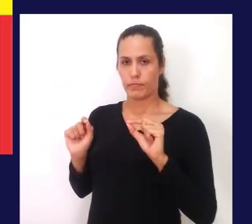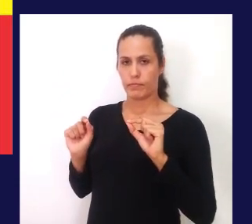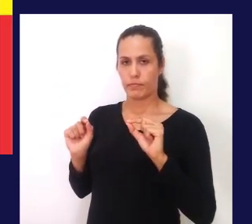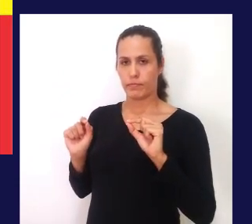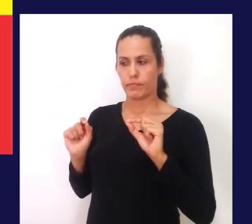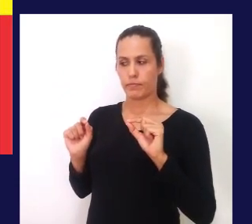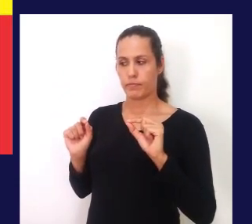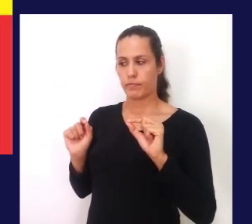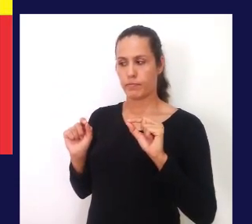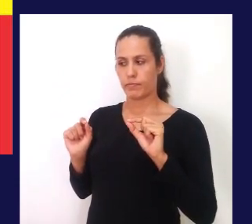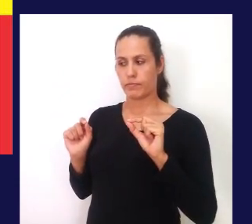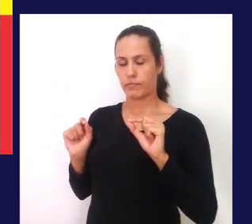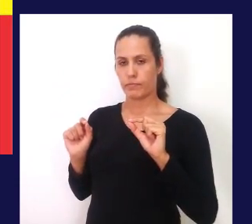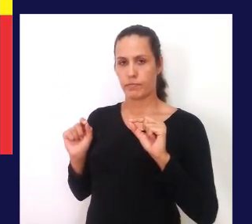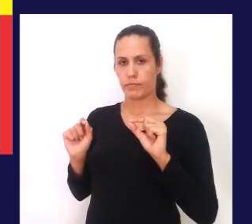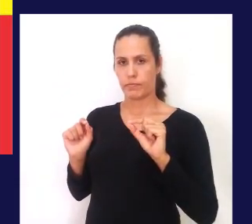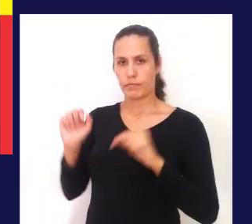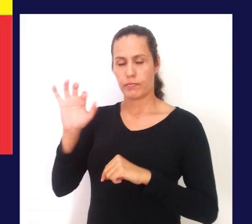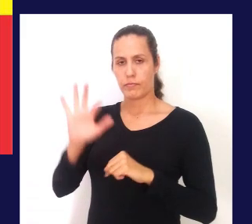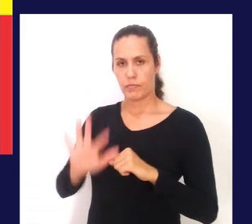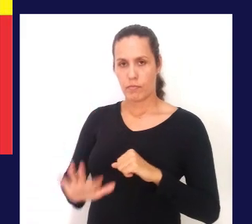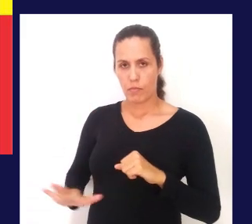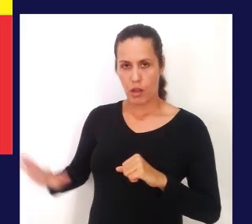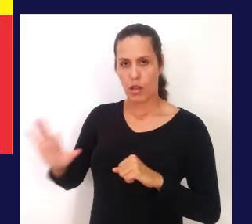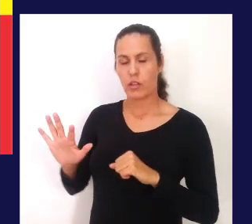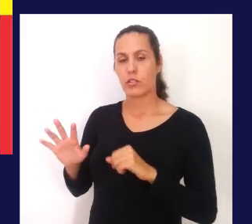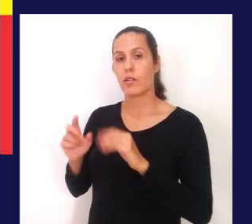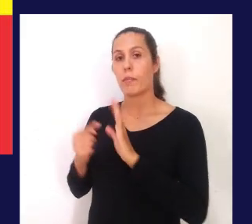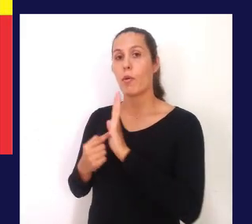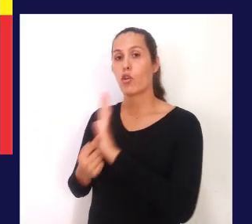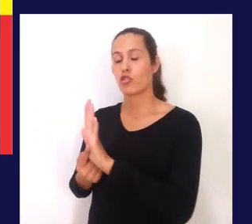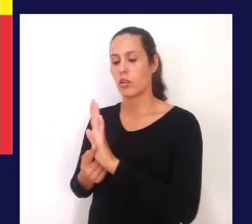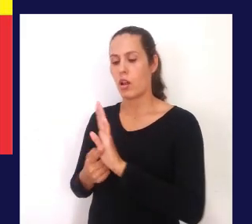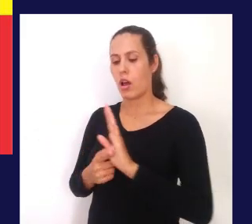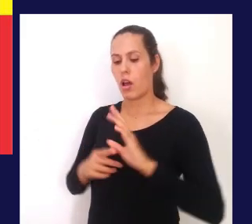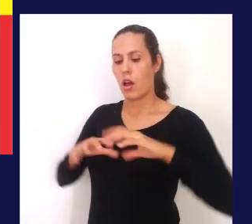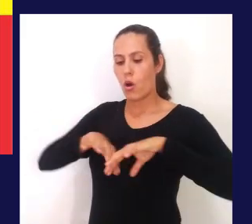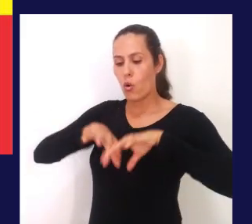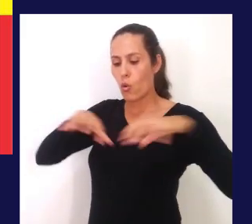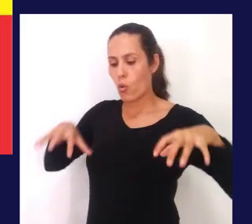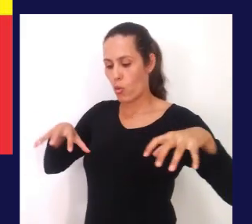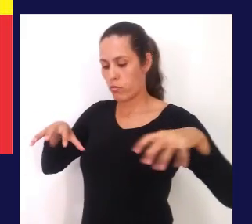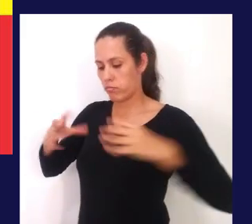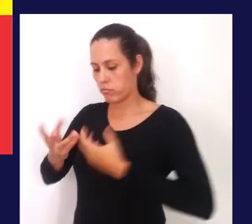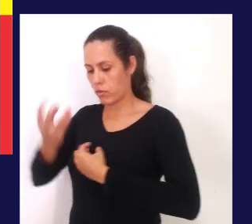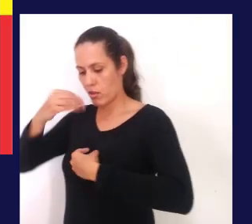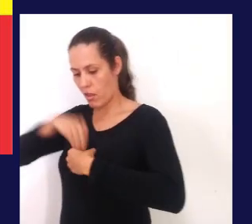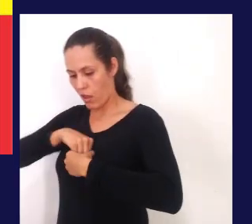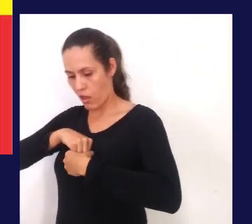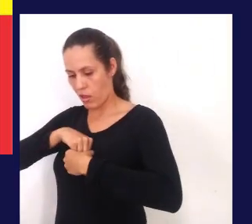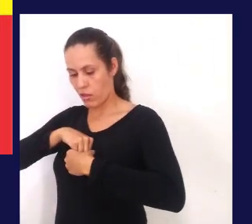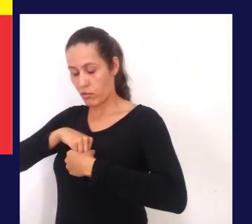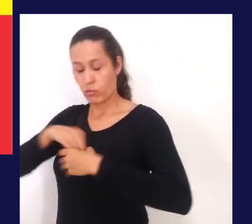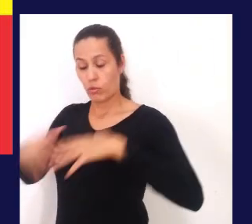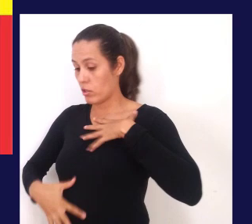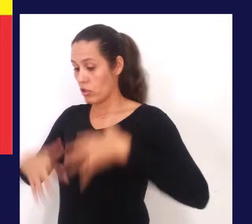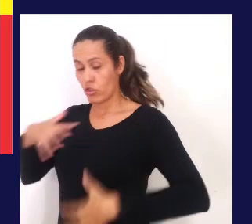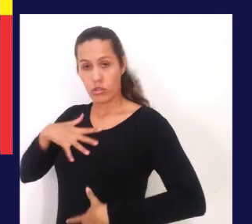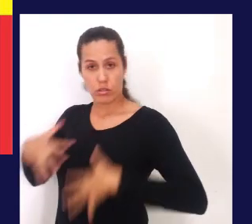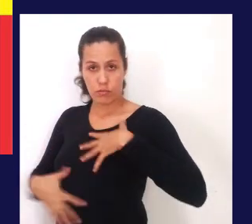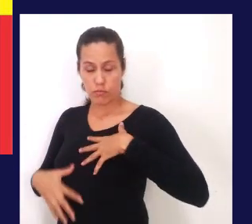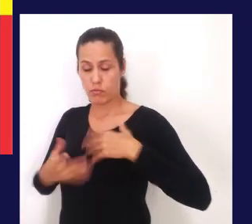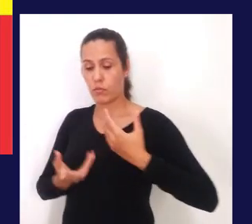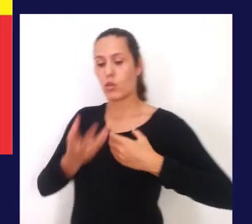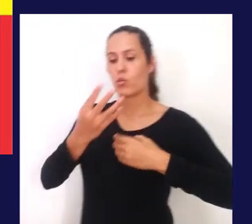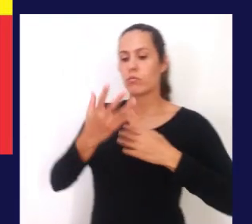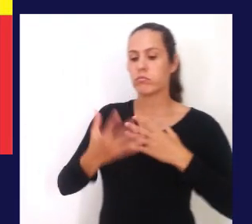vocês, são imagens que vão mostrar o modo externo, o modo interno, né? E quando se fala